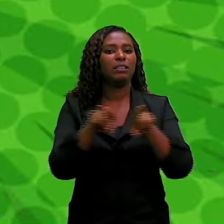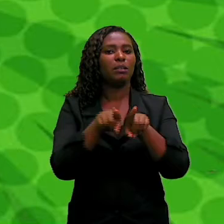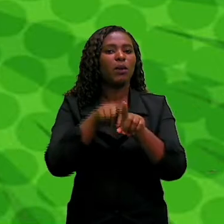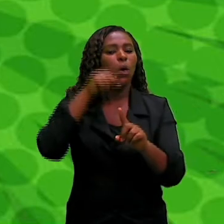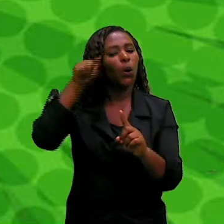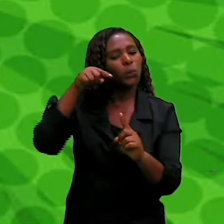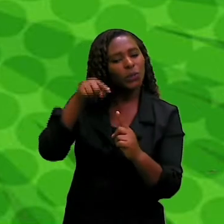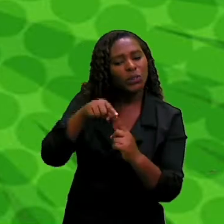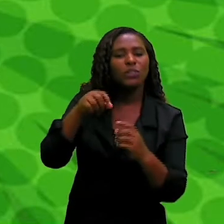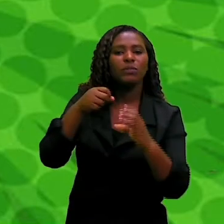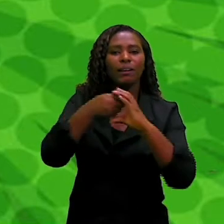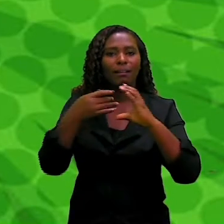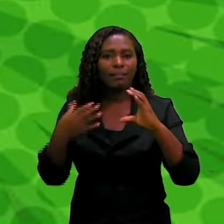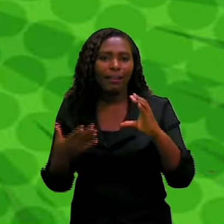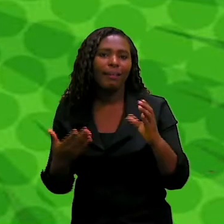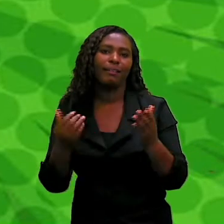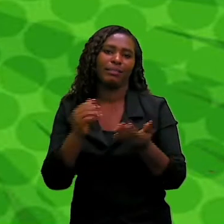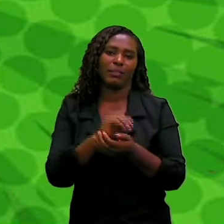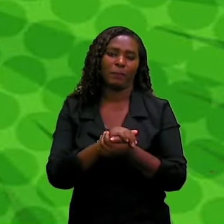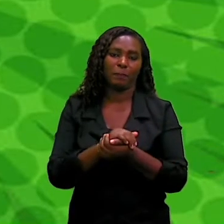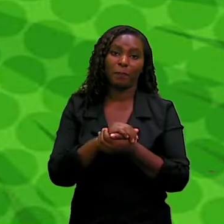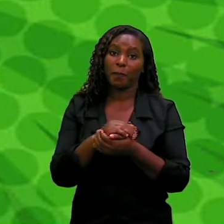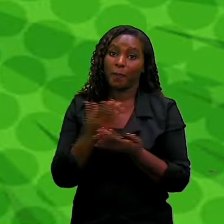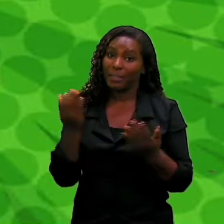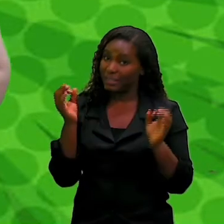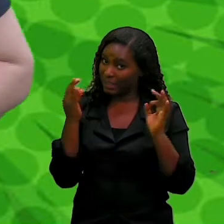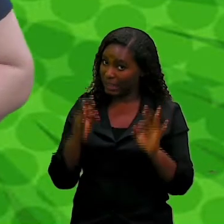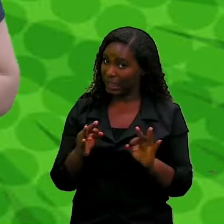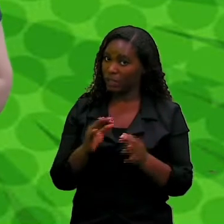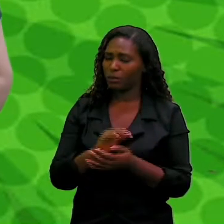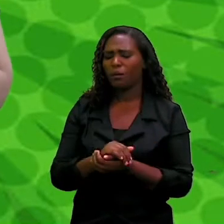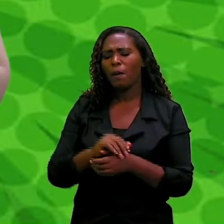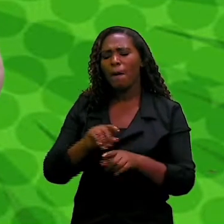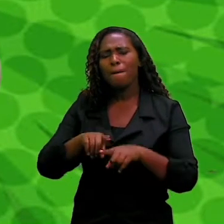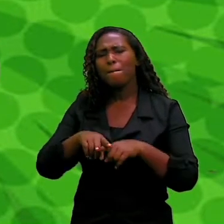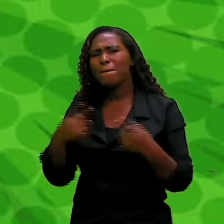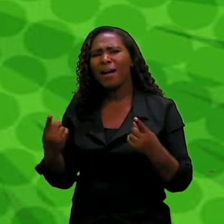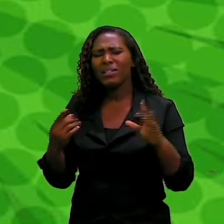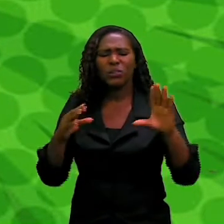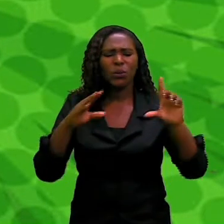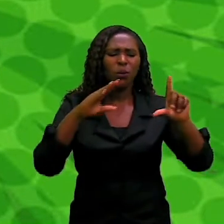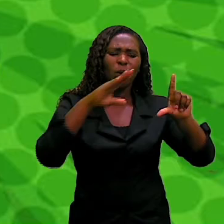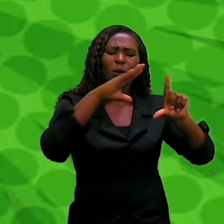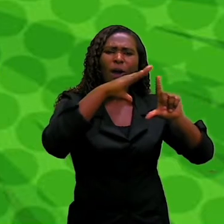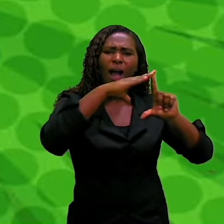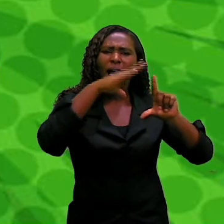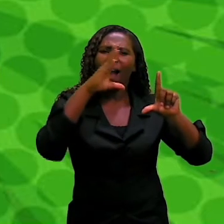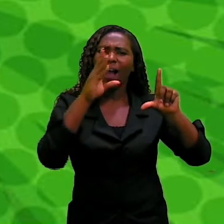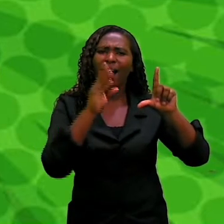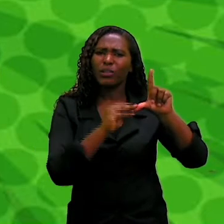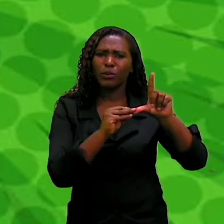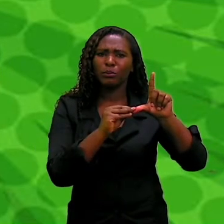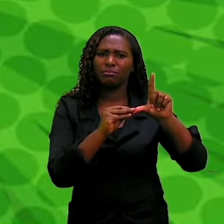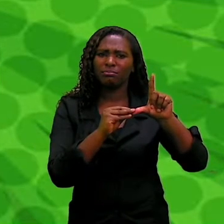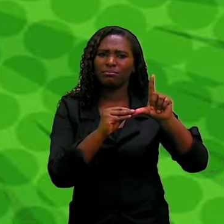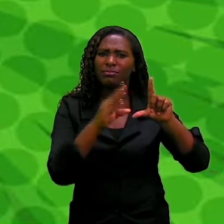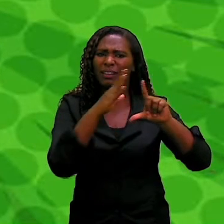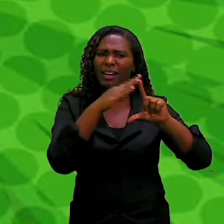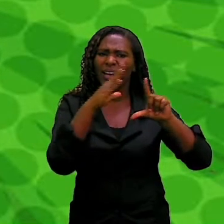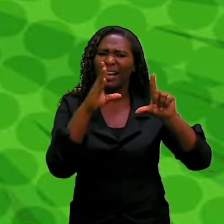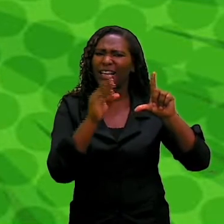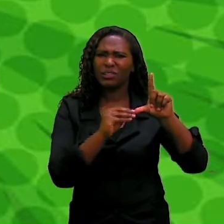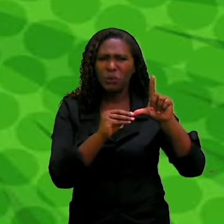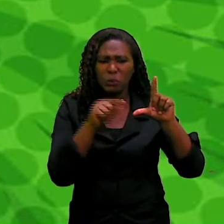Até aqui tudo certo. Agora, e o cartoon, professora? Onde esse gênero textual entra e qual a